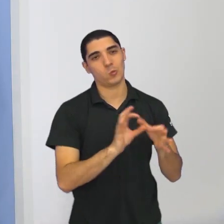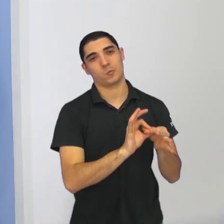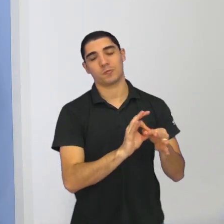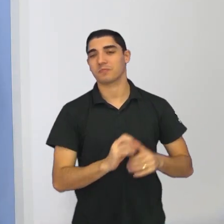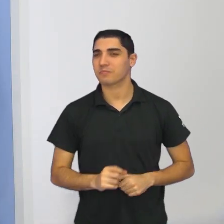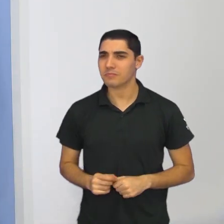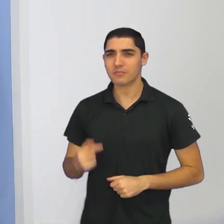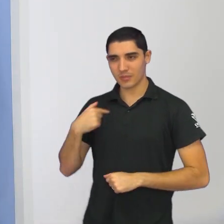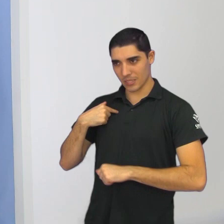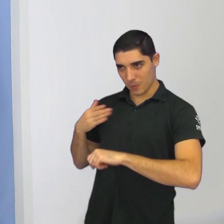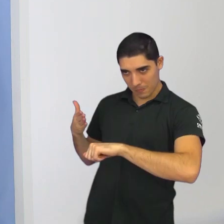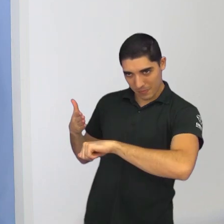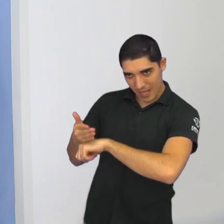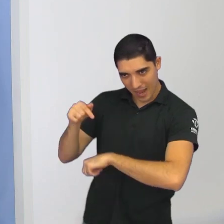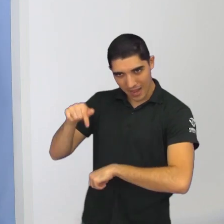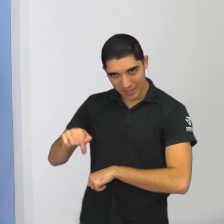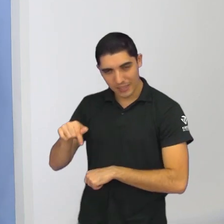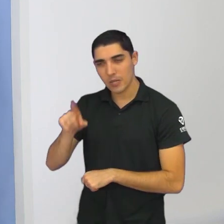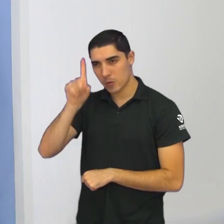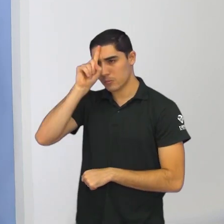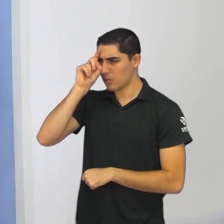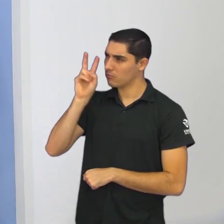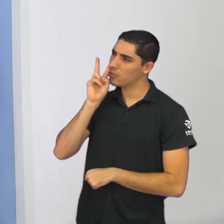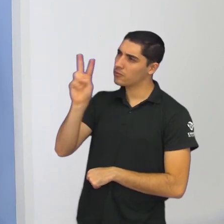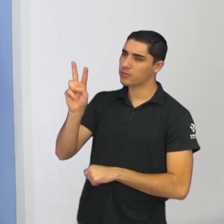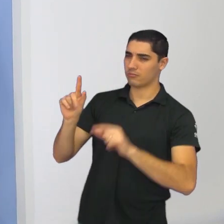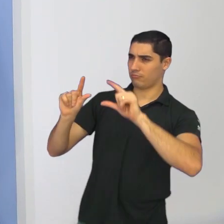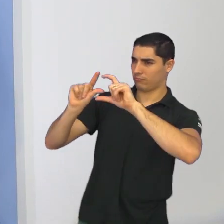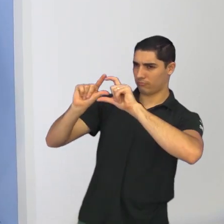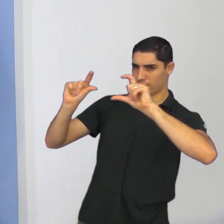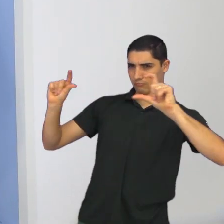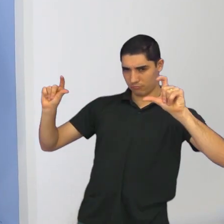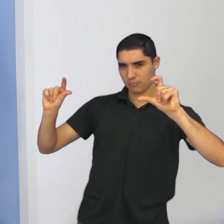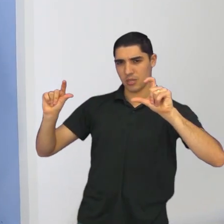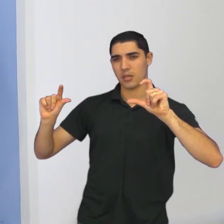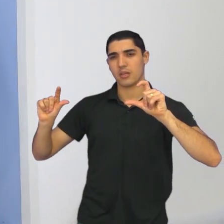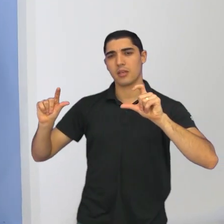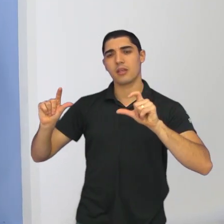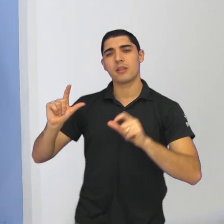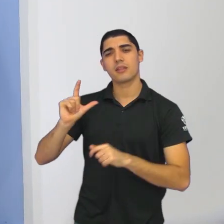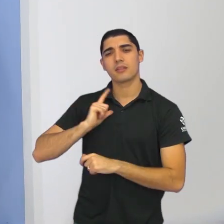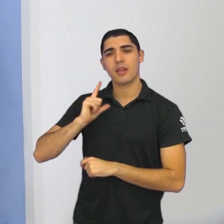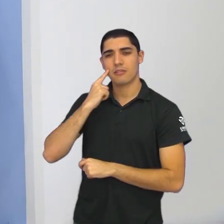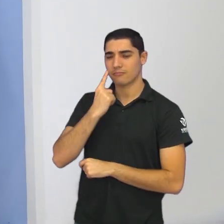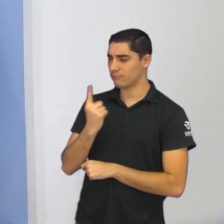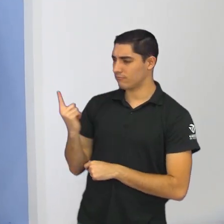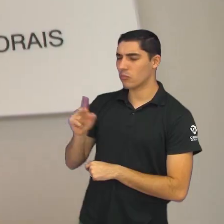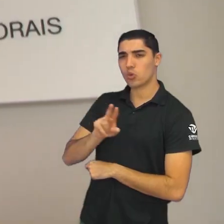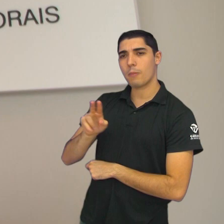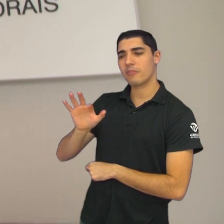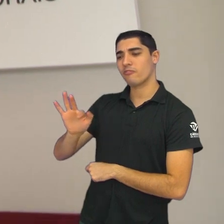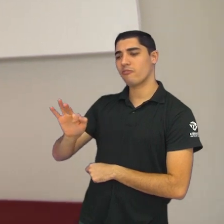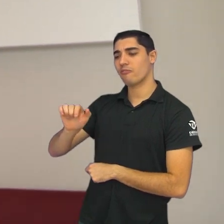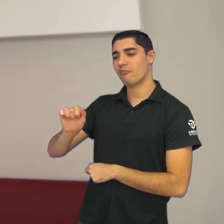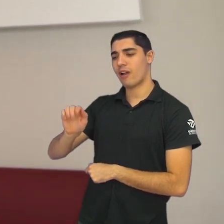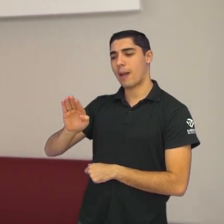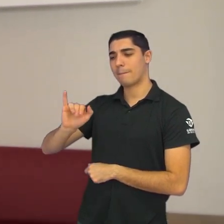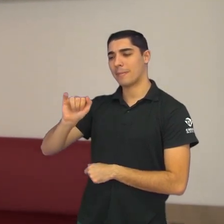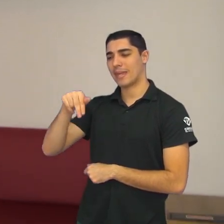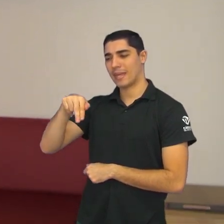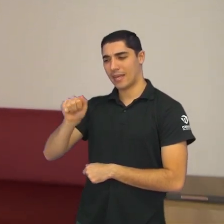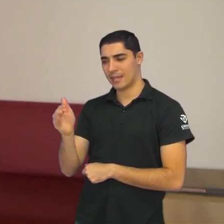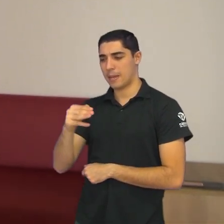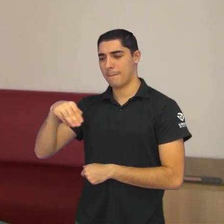encerrar esse bloco, a hora que eu entrei no hospital, tinha um letreiro bem grande, você vai acompanhar aí, Fabiana